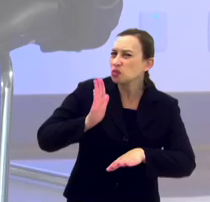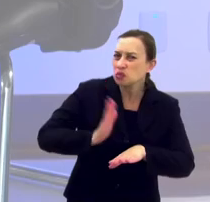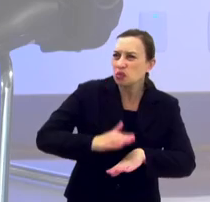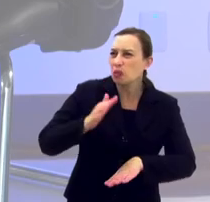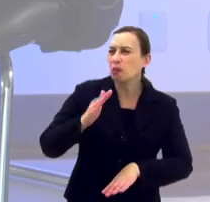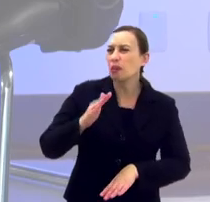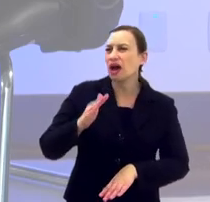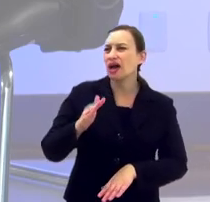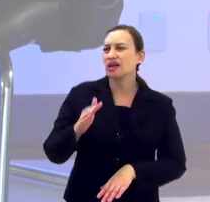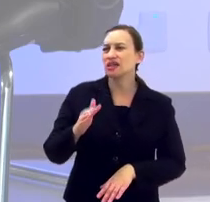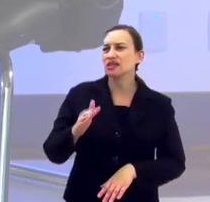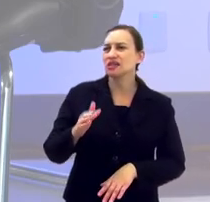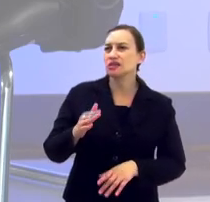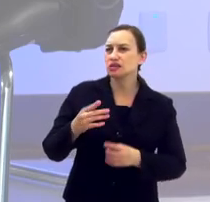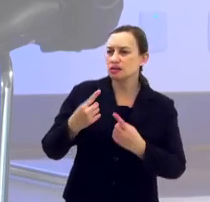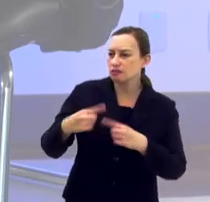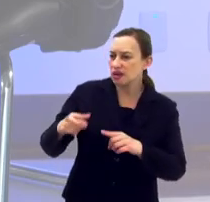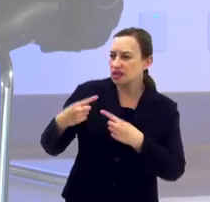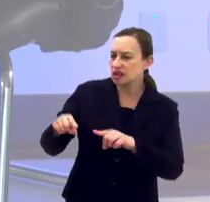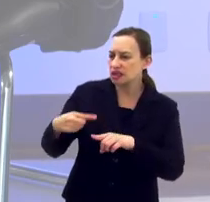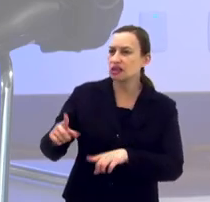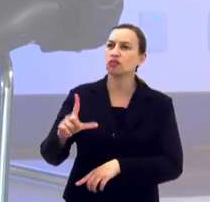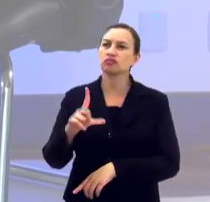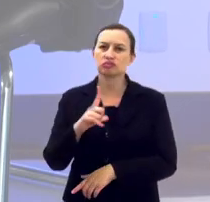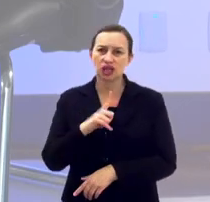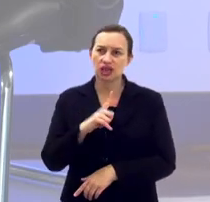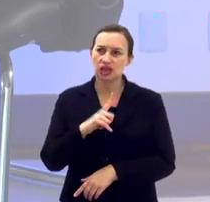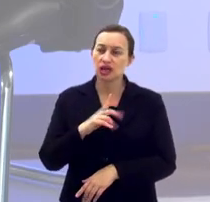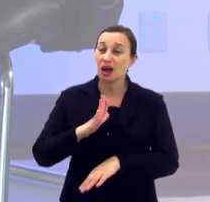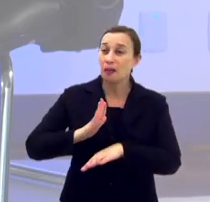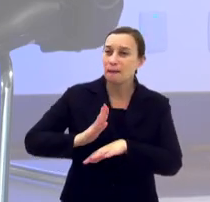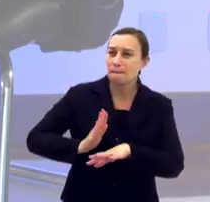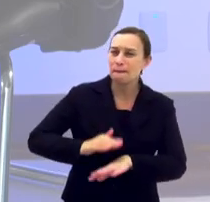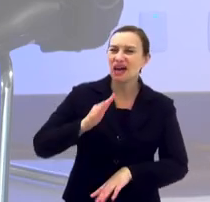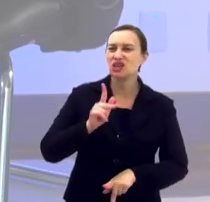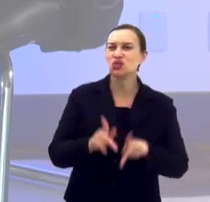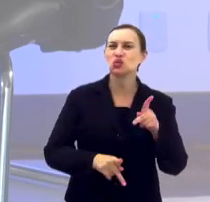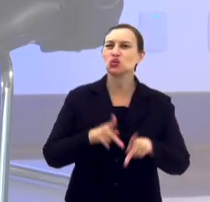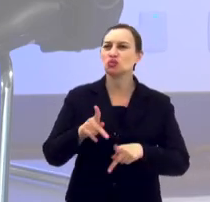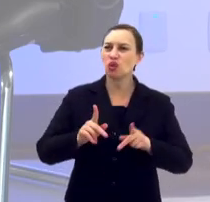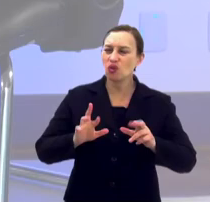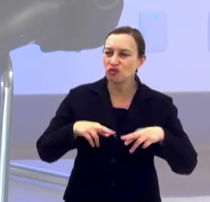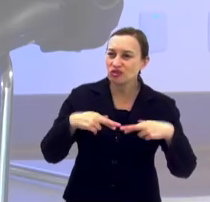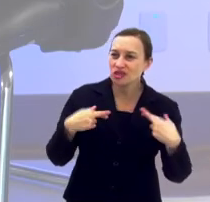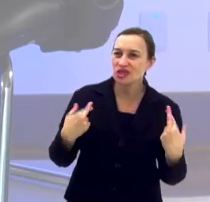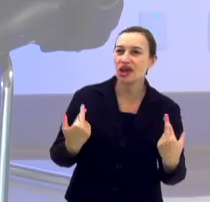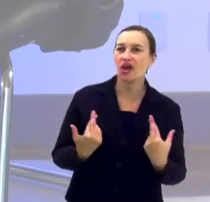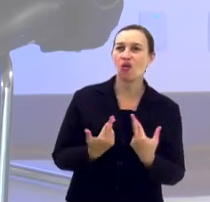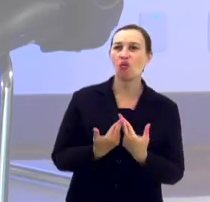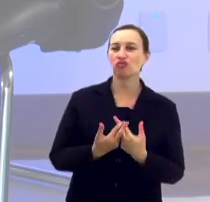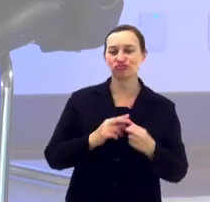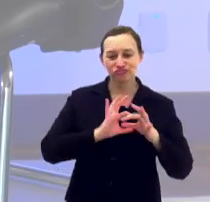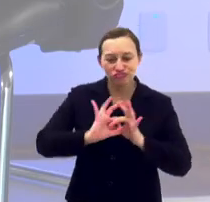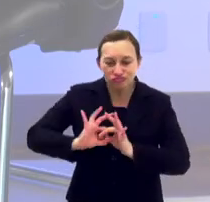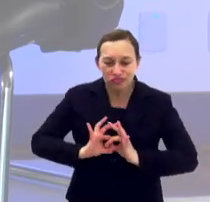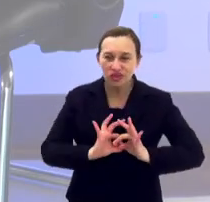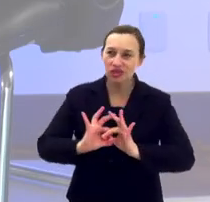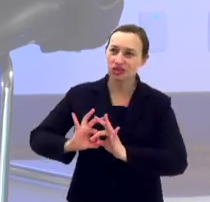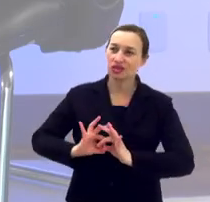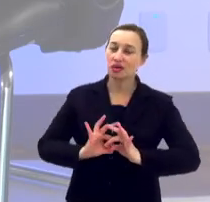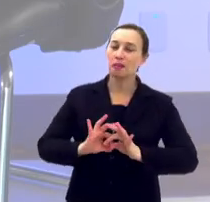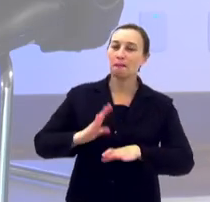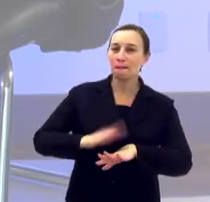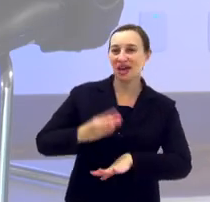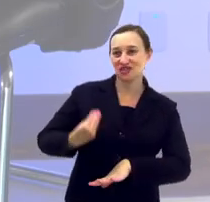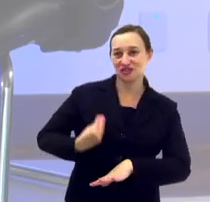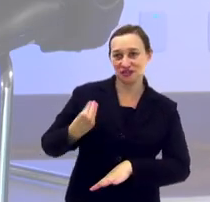quanto mais perseguição existe, mais o povo se une e